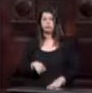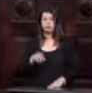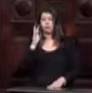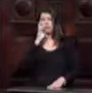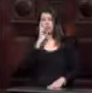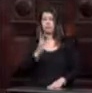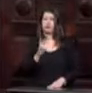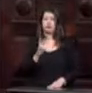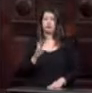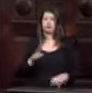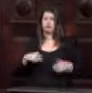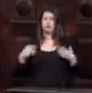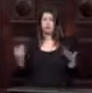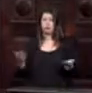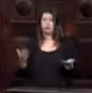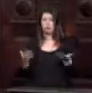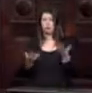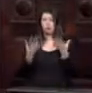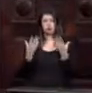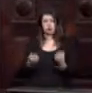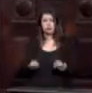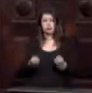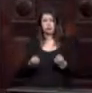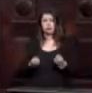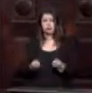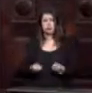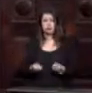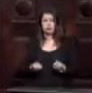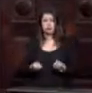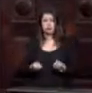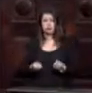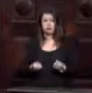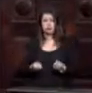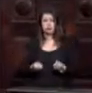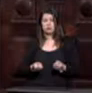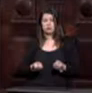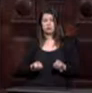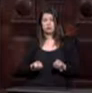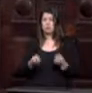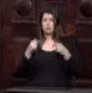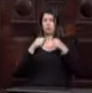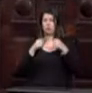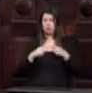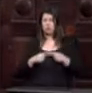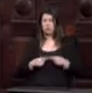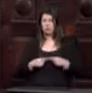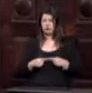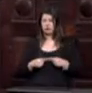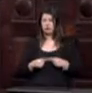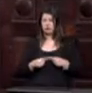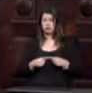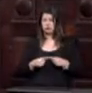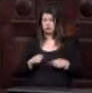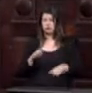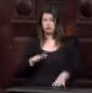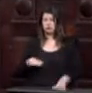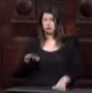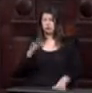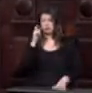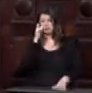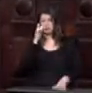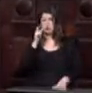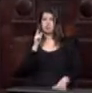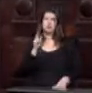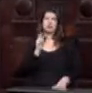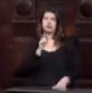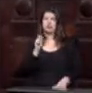visto ou atuado, visto de acordo com os interesses de